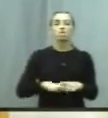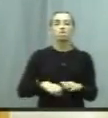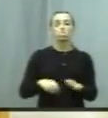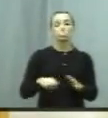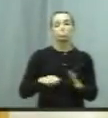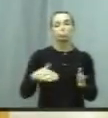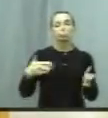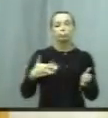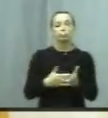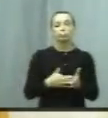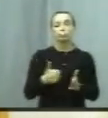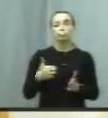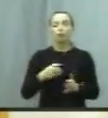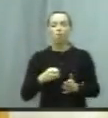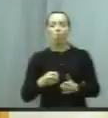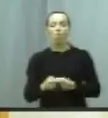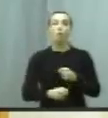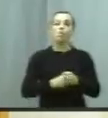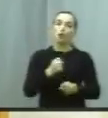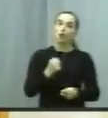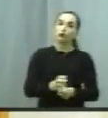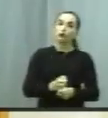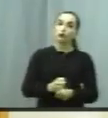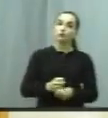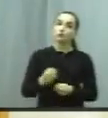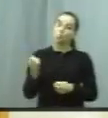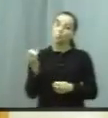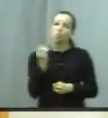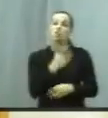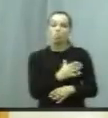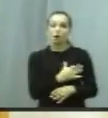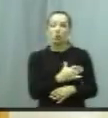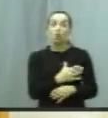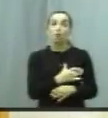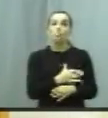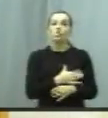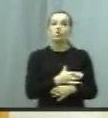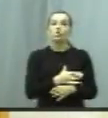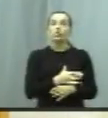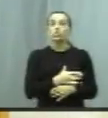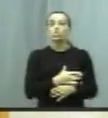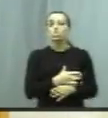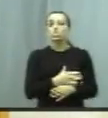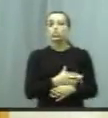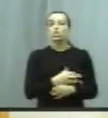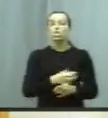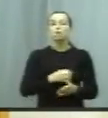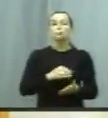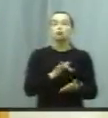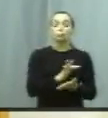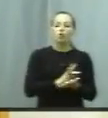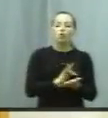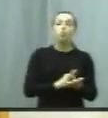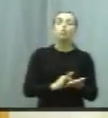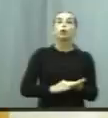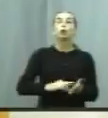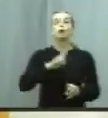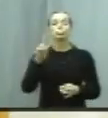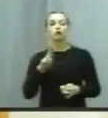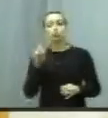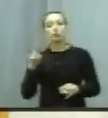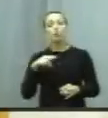últimos dez anos e como inovação inclusive de que o resultado dessa auditoria vai ser usado para